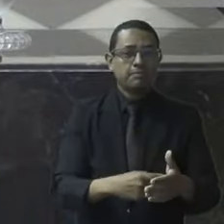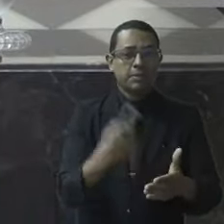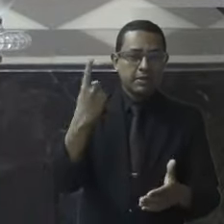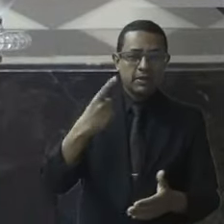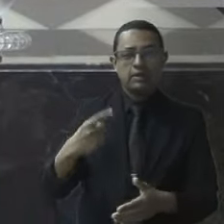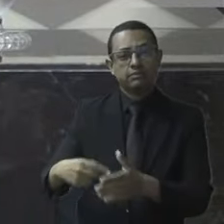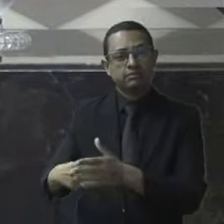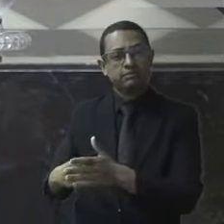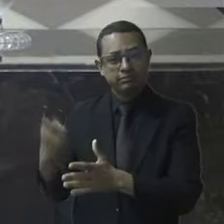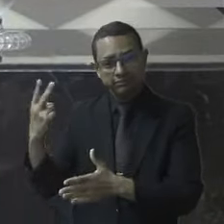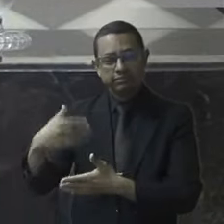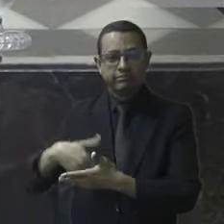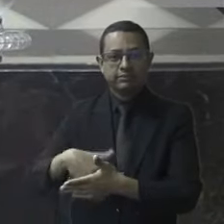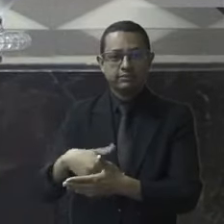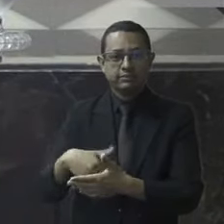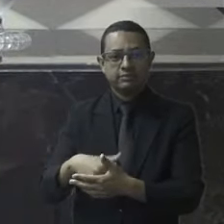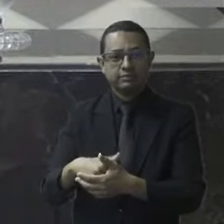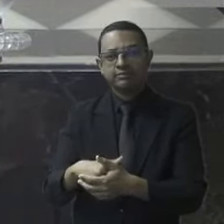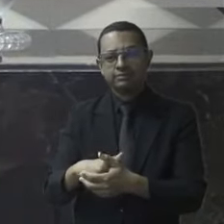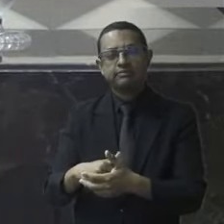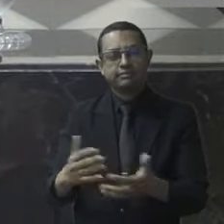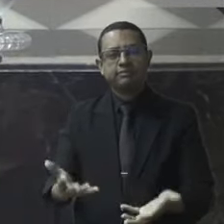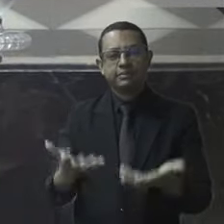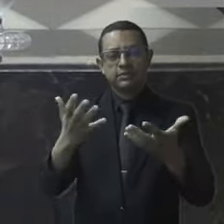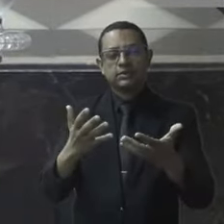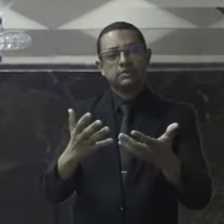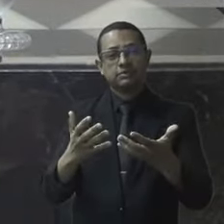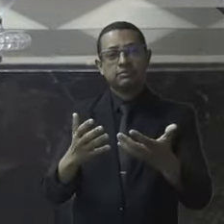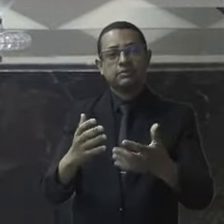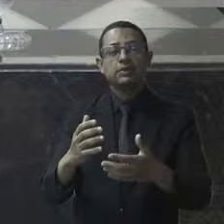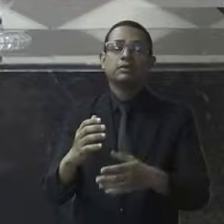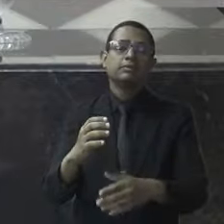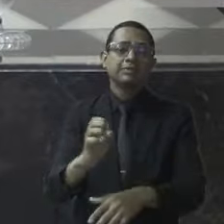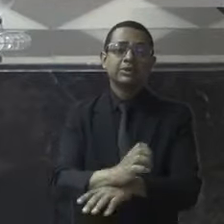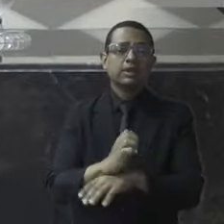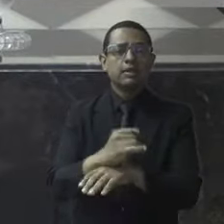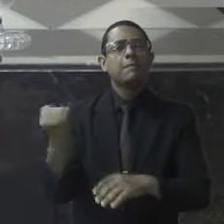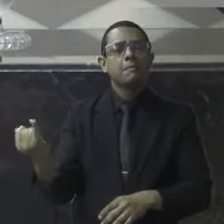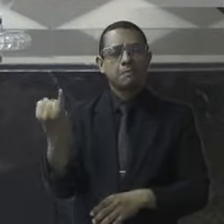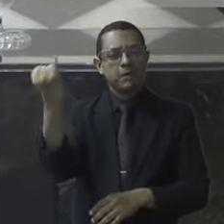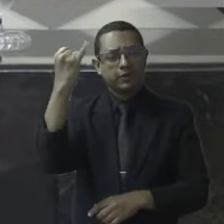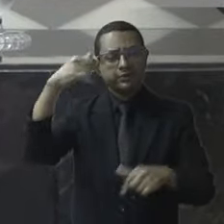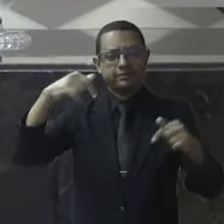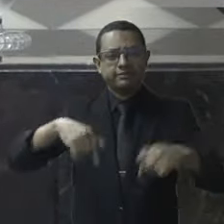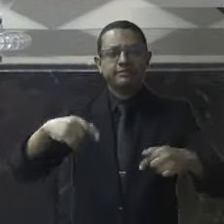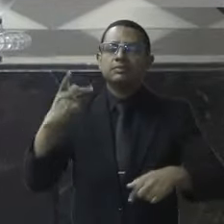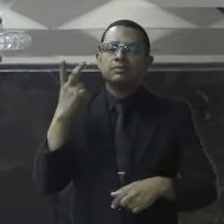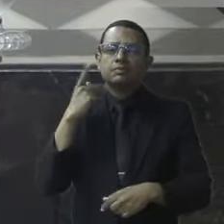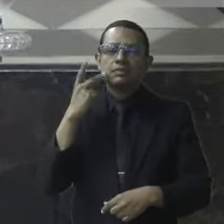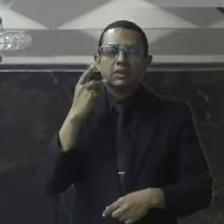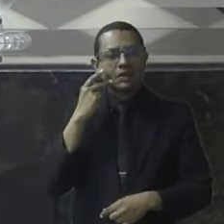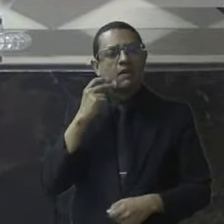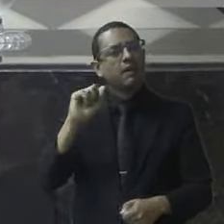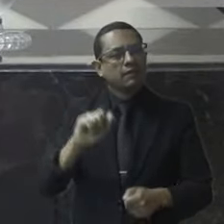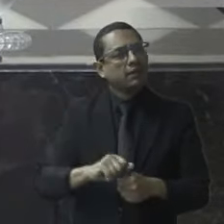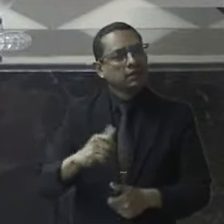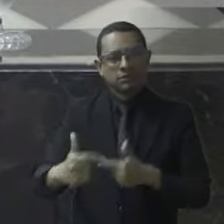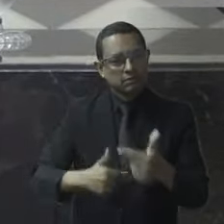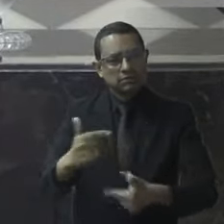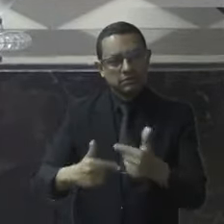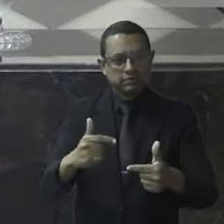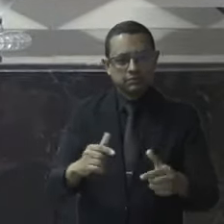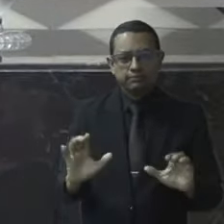segundo, em um estado tão importante como o nosso, o Ceará, foi realizado um trabalho coletivo